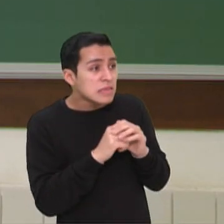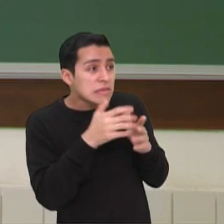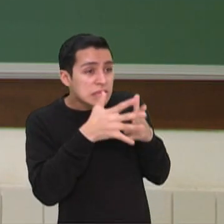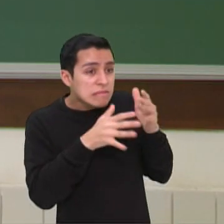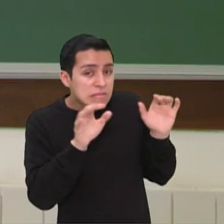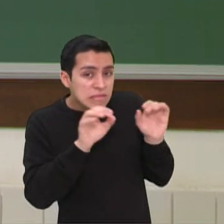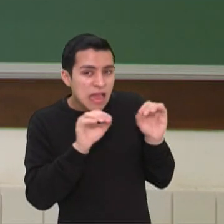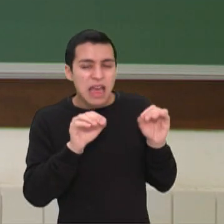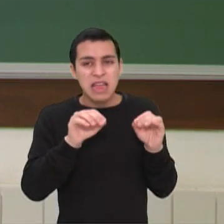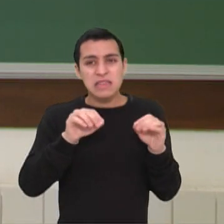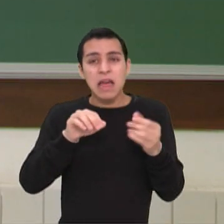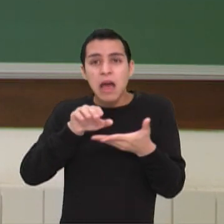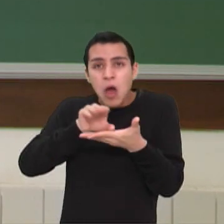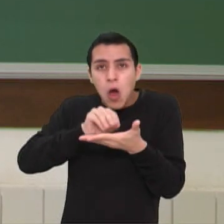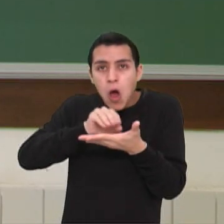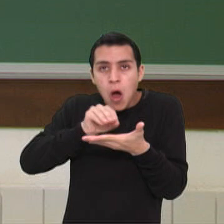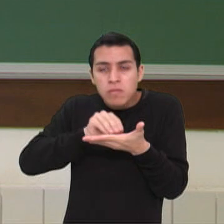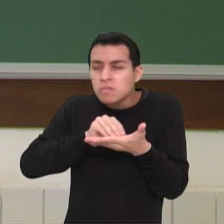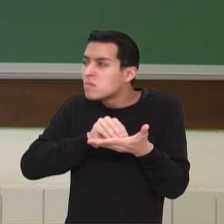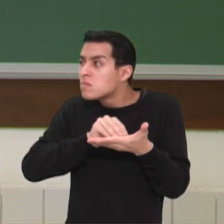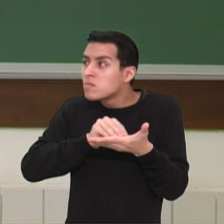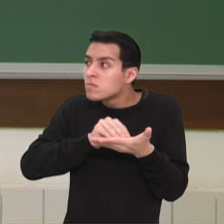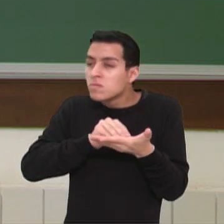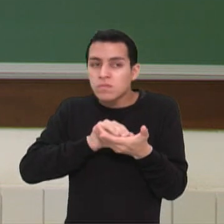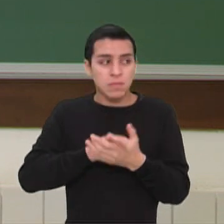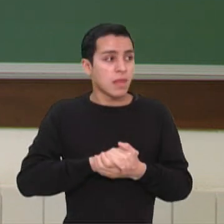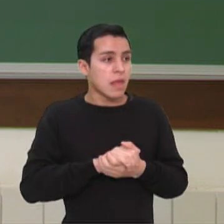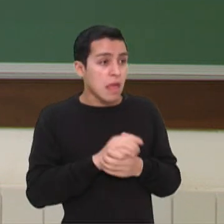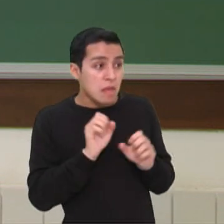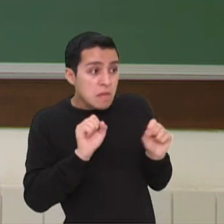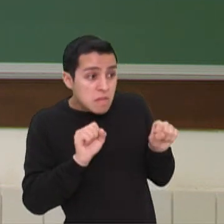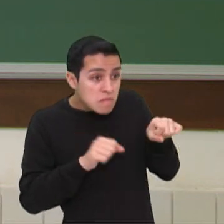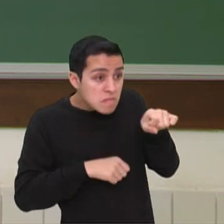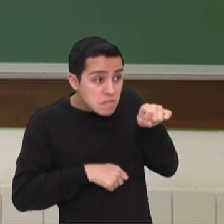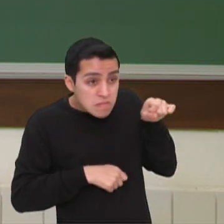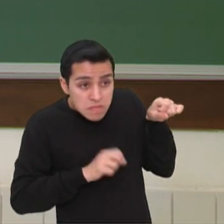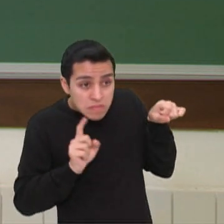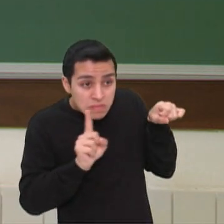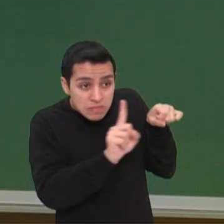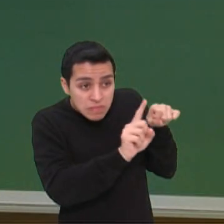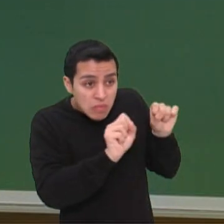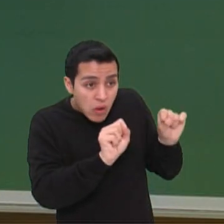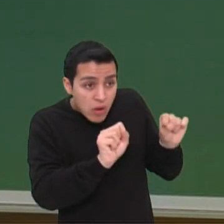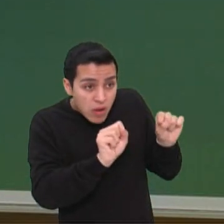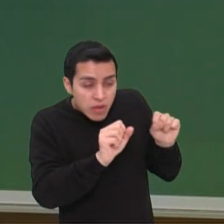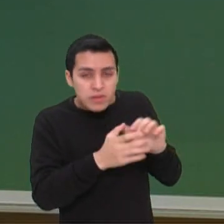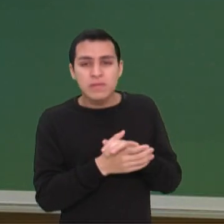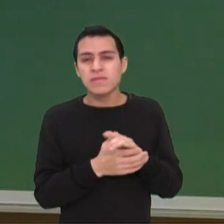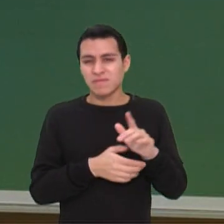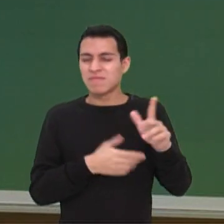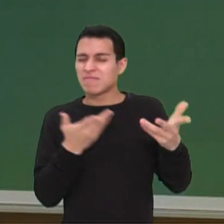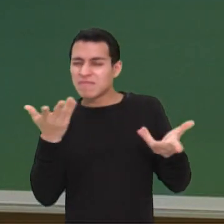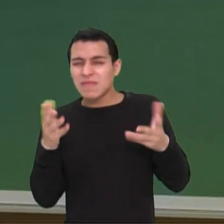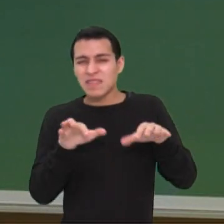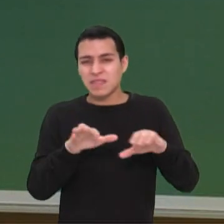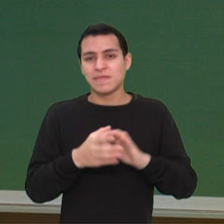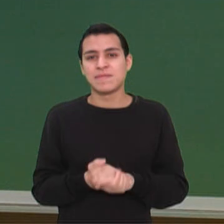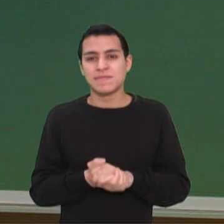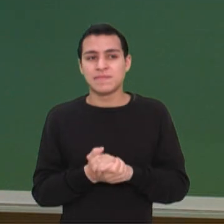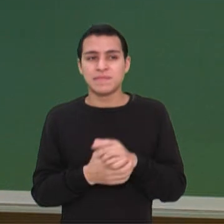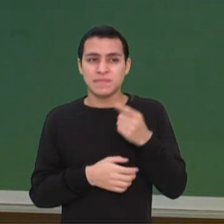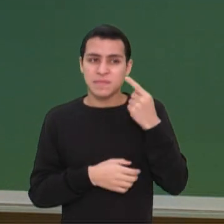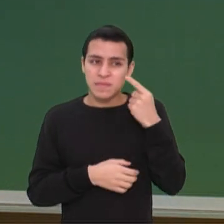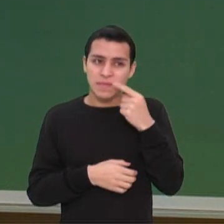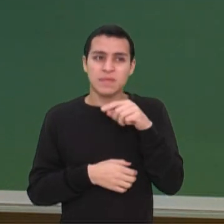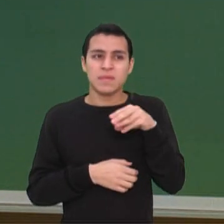o pessoal está copiando alguma coisa, ele pede, may I come in? Posso entrar? E no caso de might, como eu